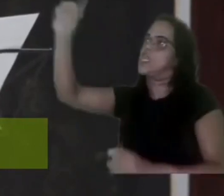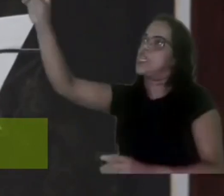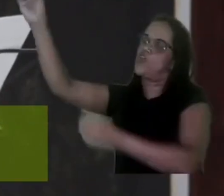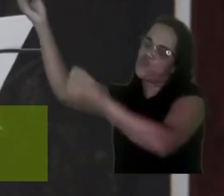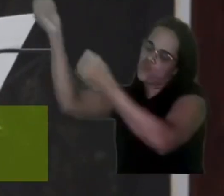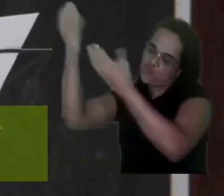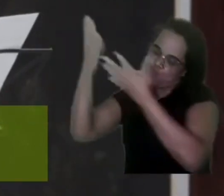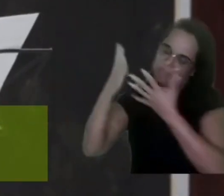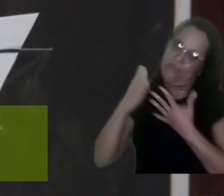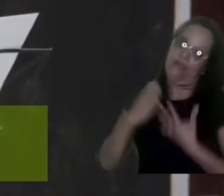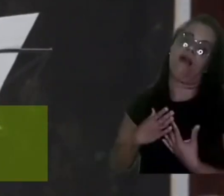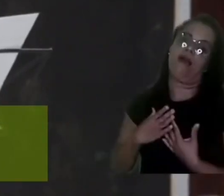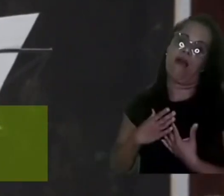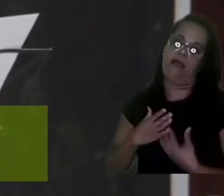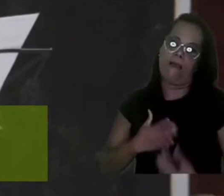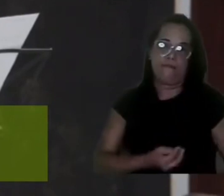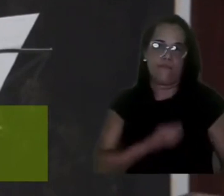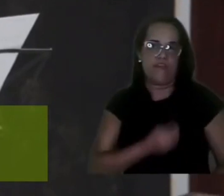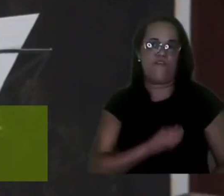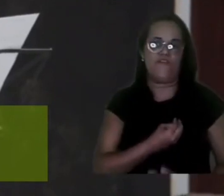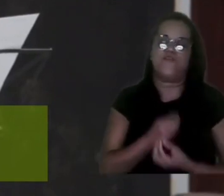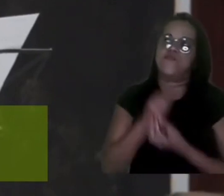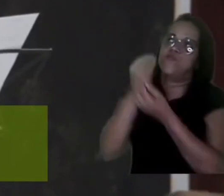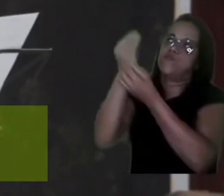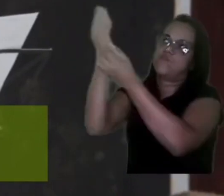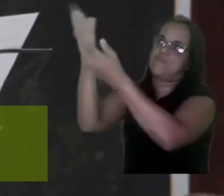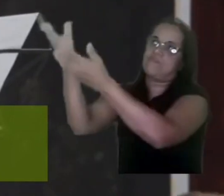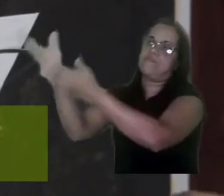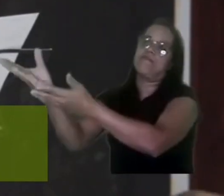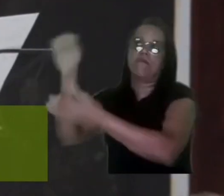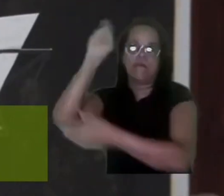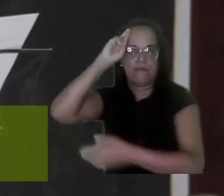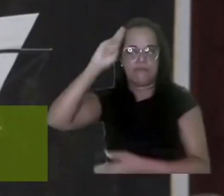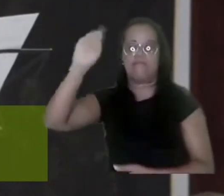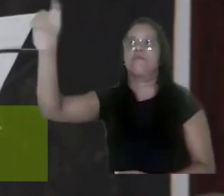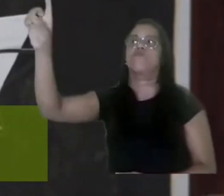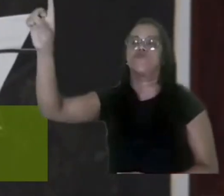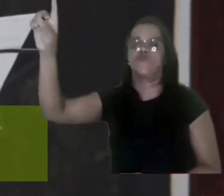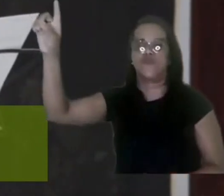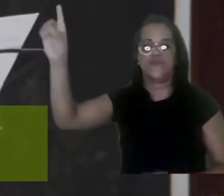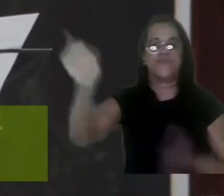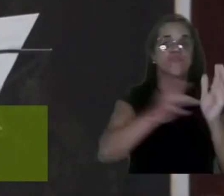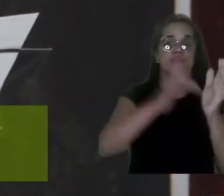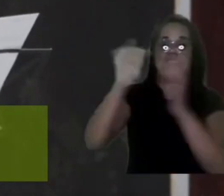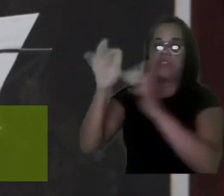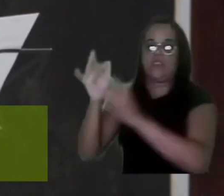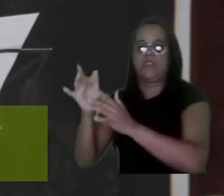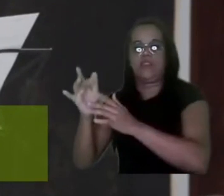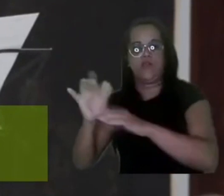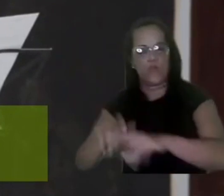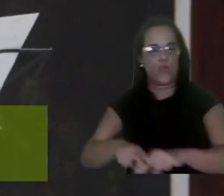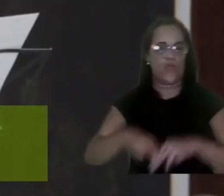dele, a minha vida está em Deus. Jesus Cristo é o motivo da